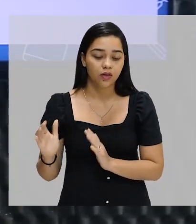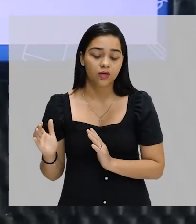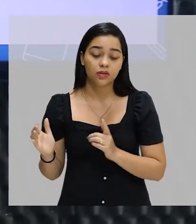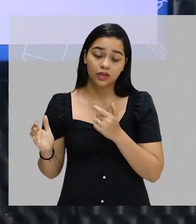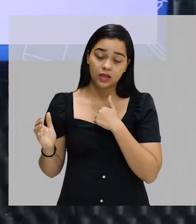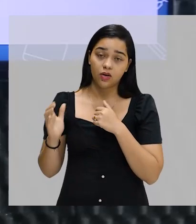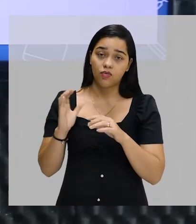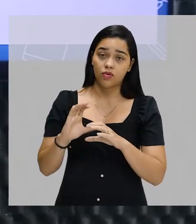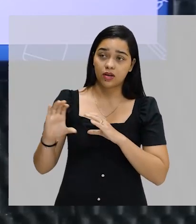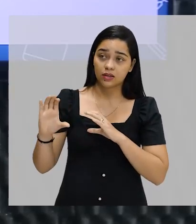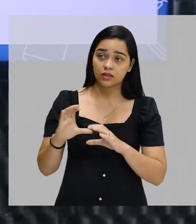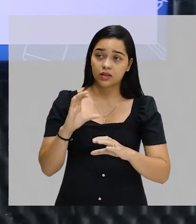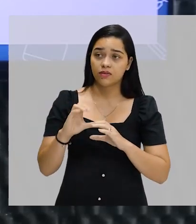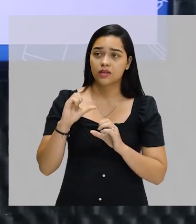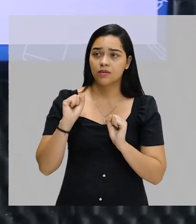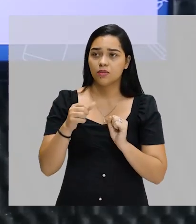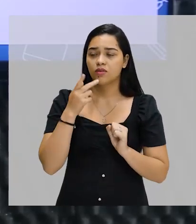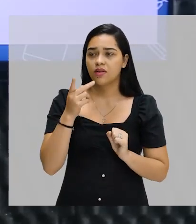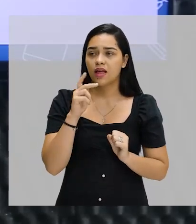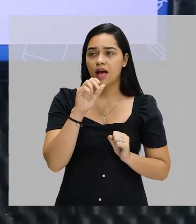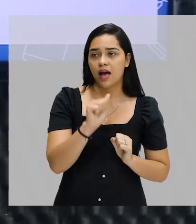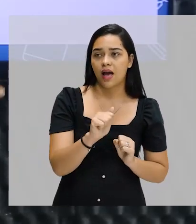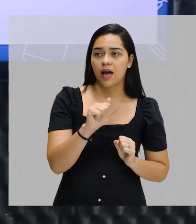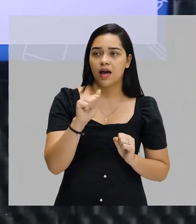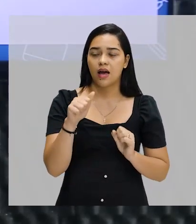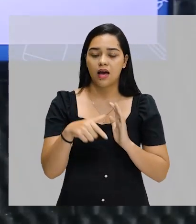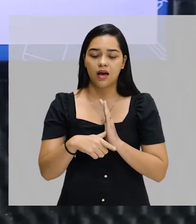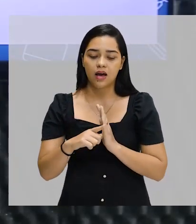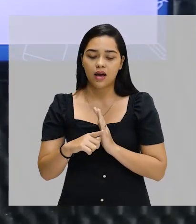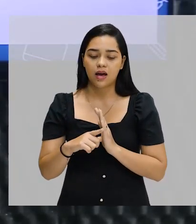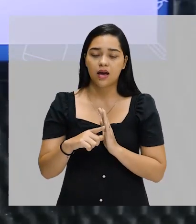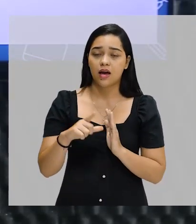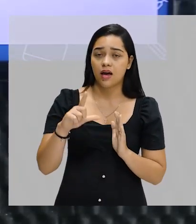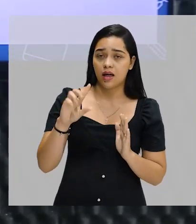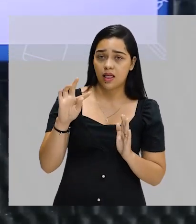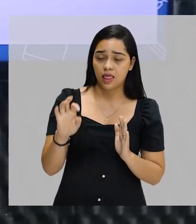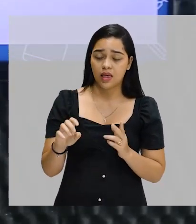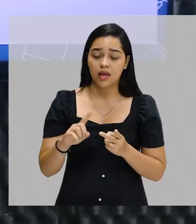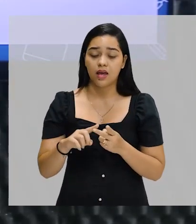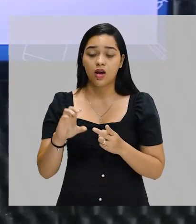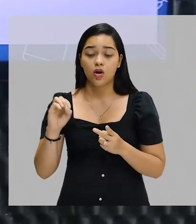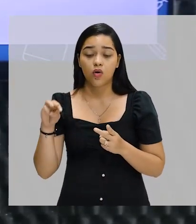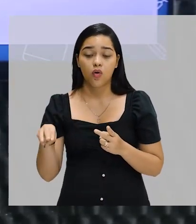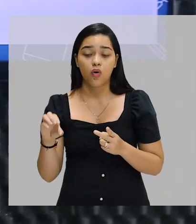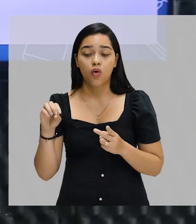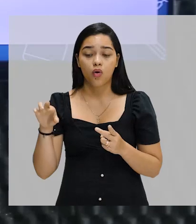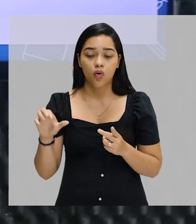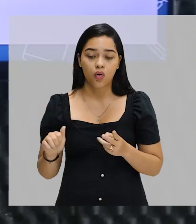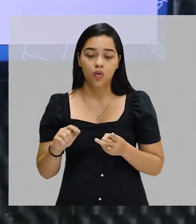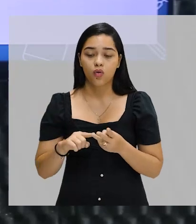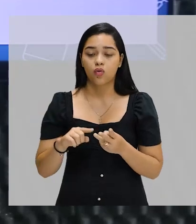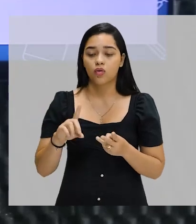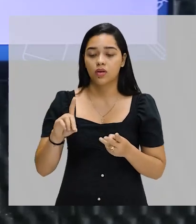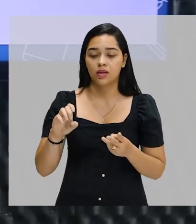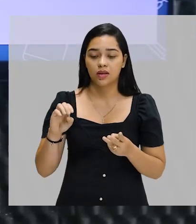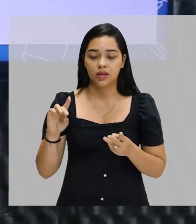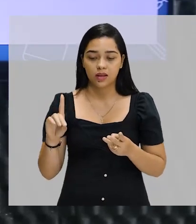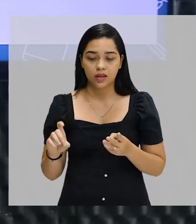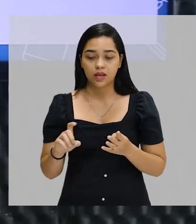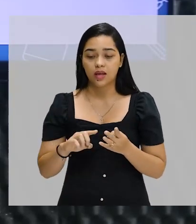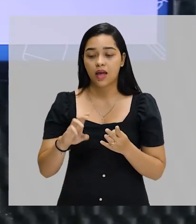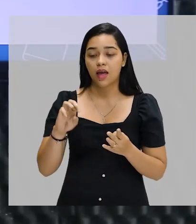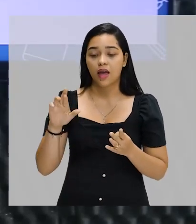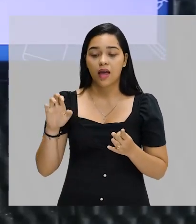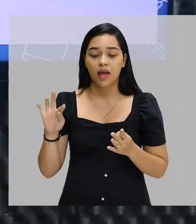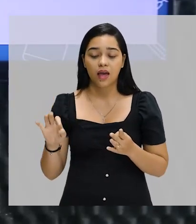eu cantei. Você pode dizer a, ante, até, após, com, contra, de, desde, em,